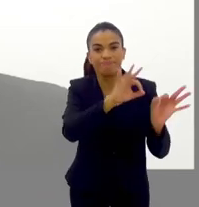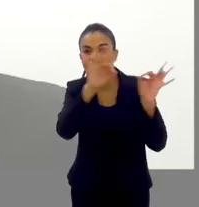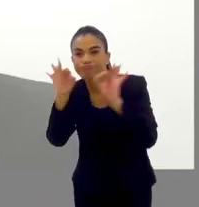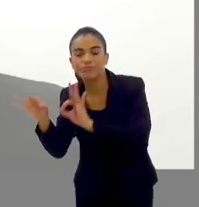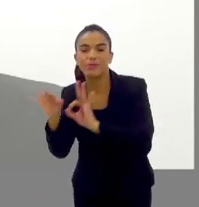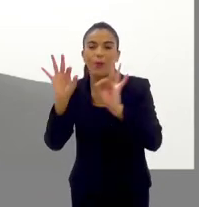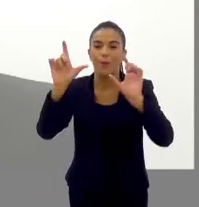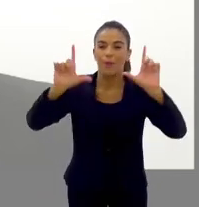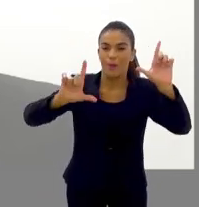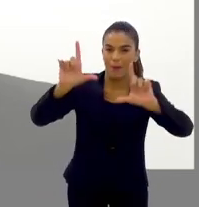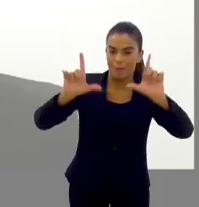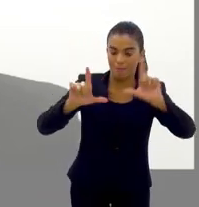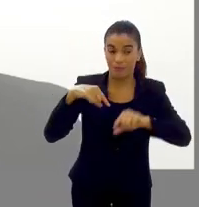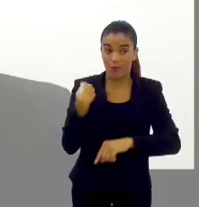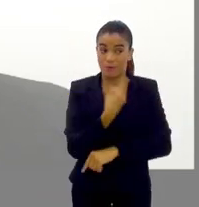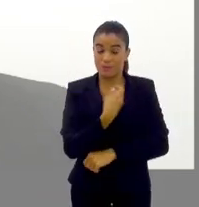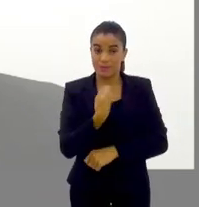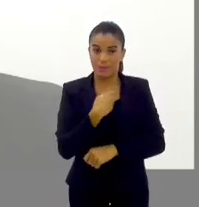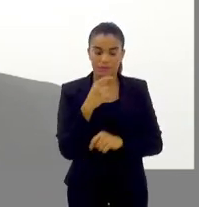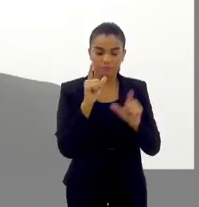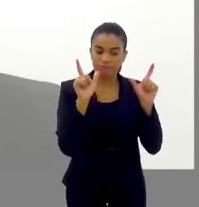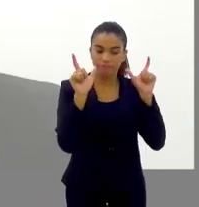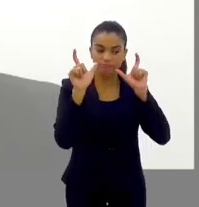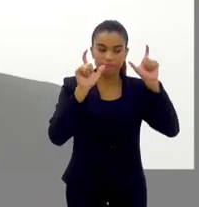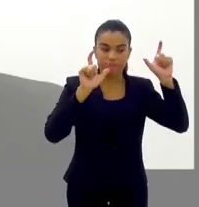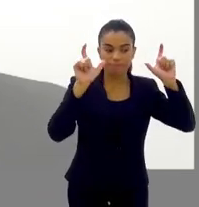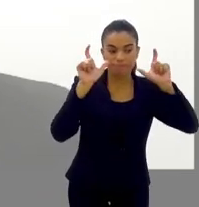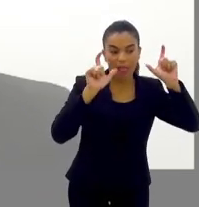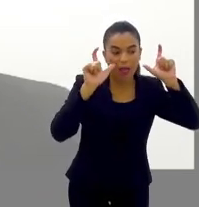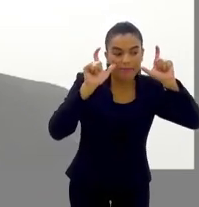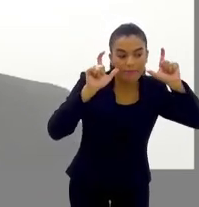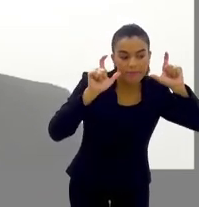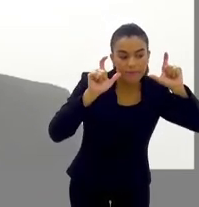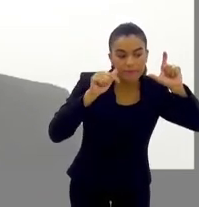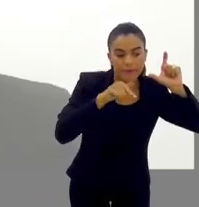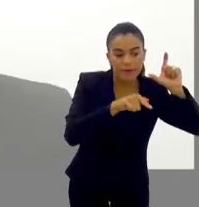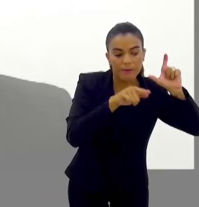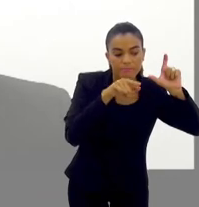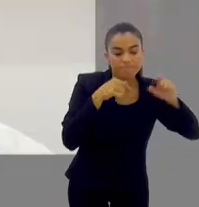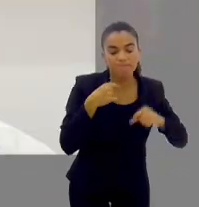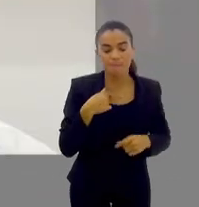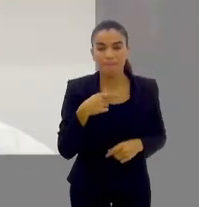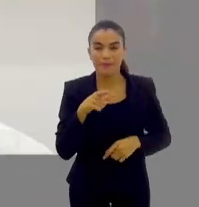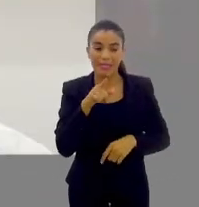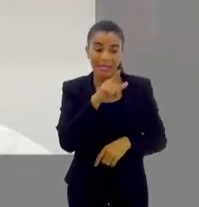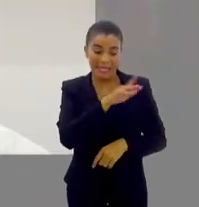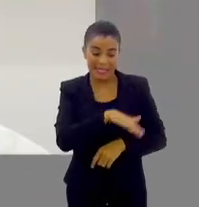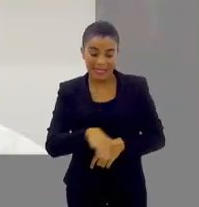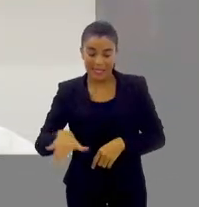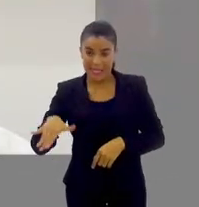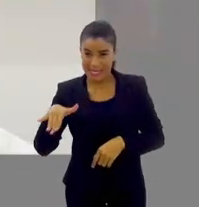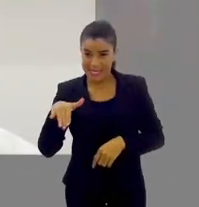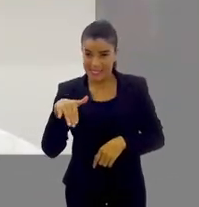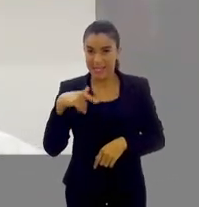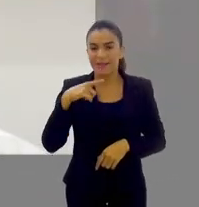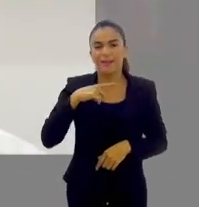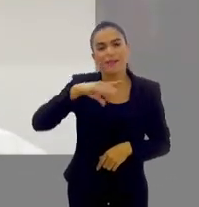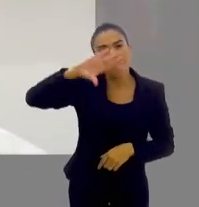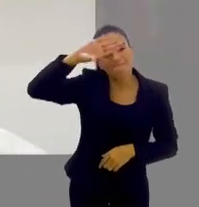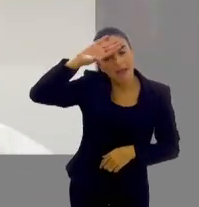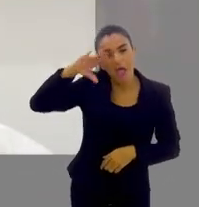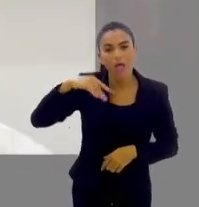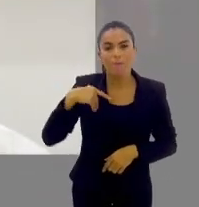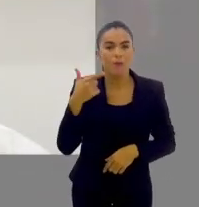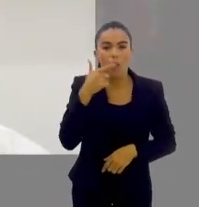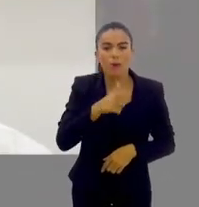acompanhando? A gente tem que estar atento aos sinais, atento aos sintomas, atento que toda criança que tem uma febre que não abaixa